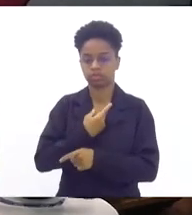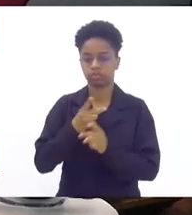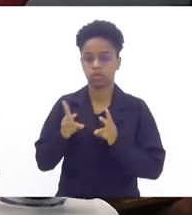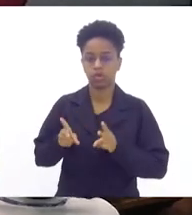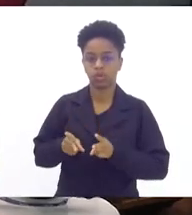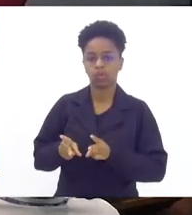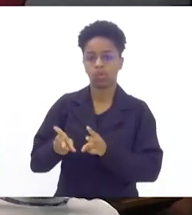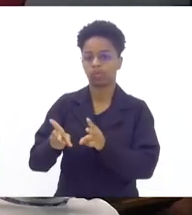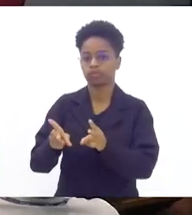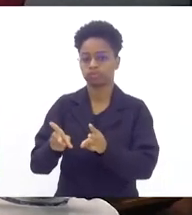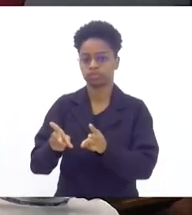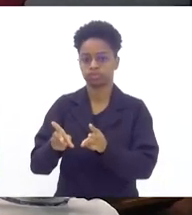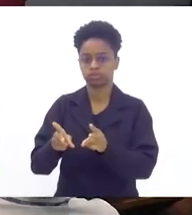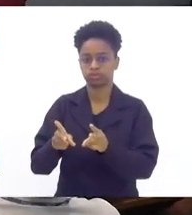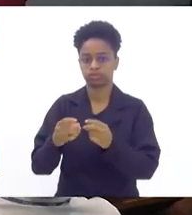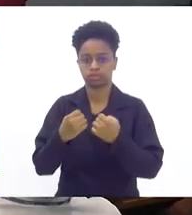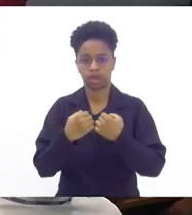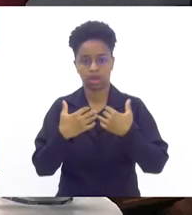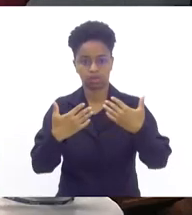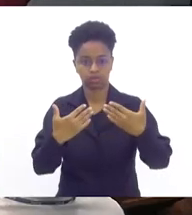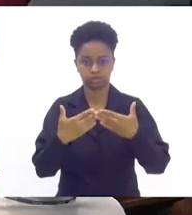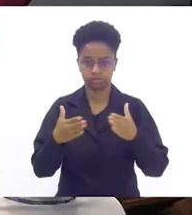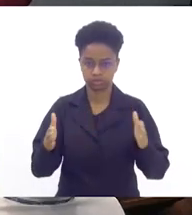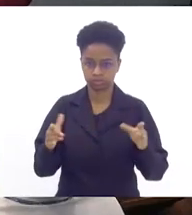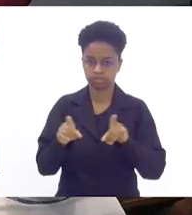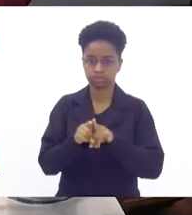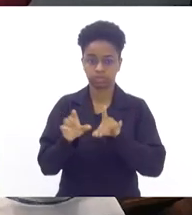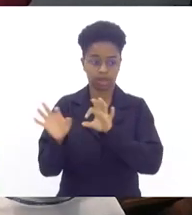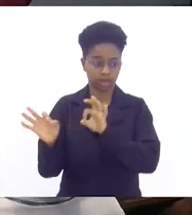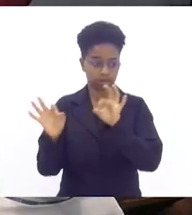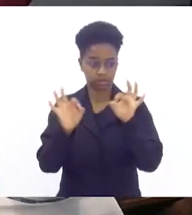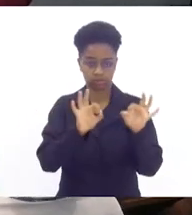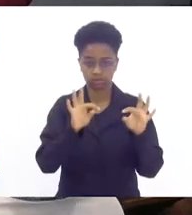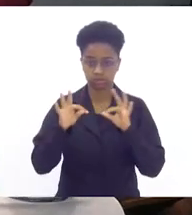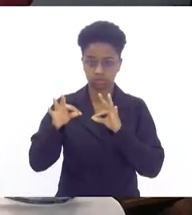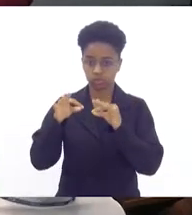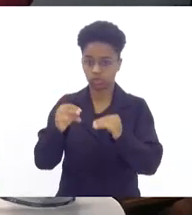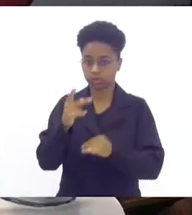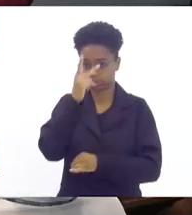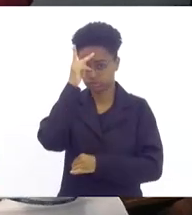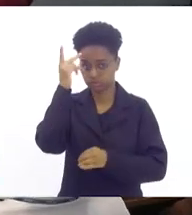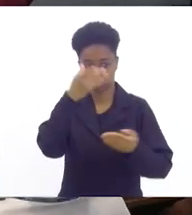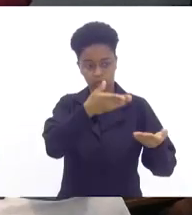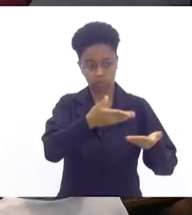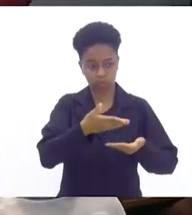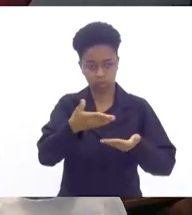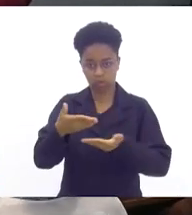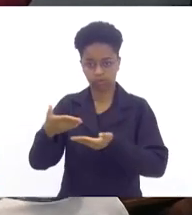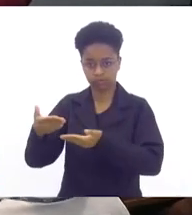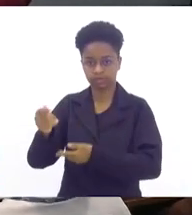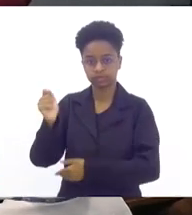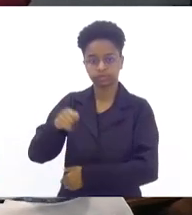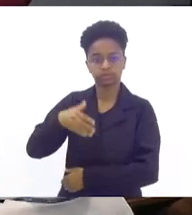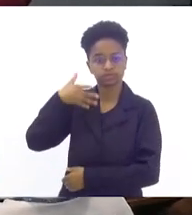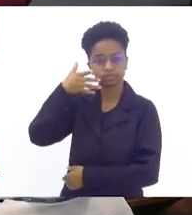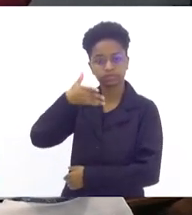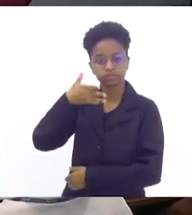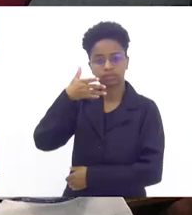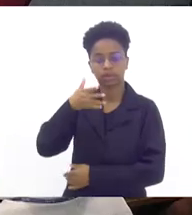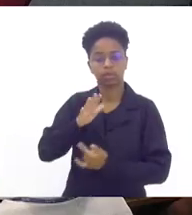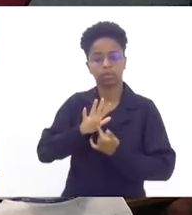com a nossa audiência e ouvindo aquelas pessoas que foram convidadas para de alguma forma trazer